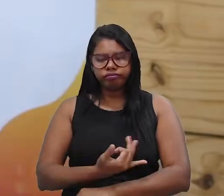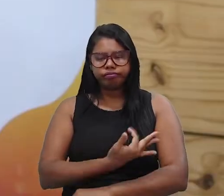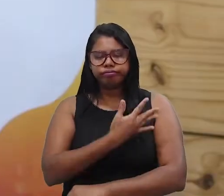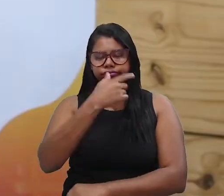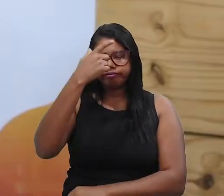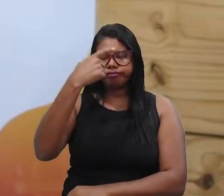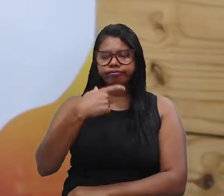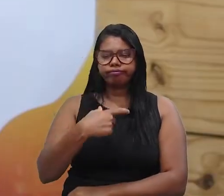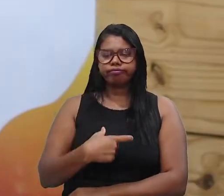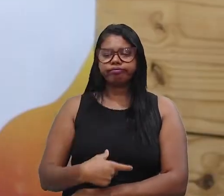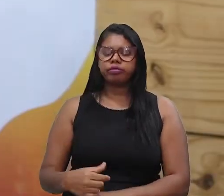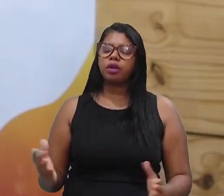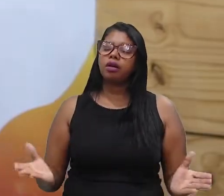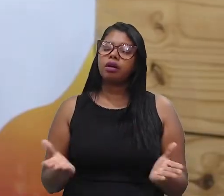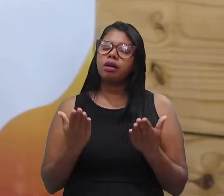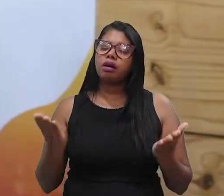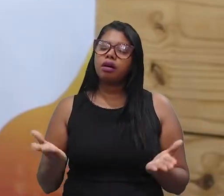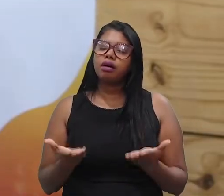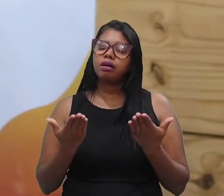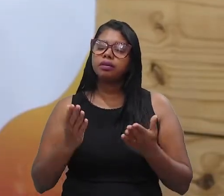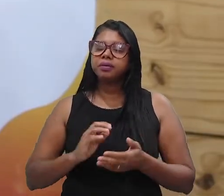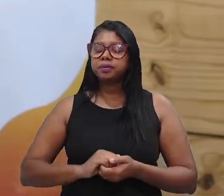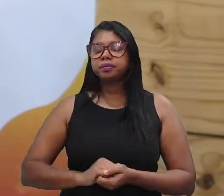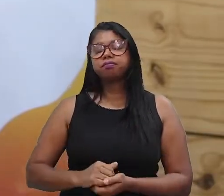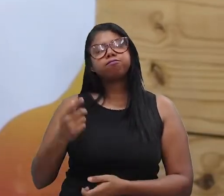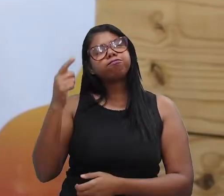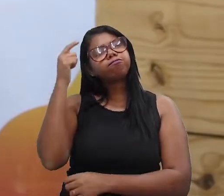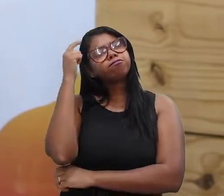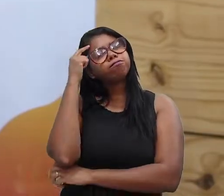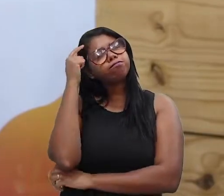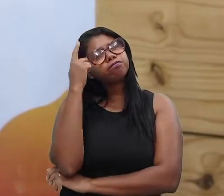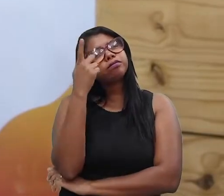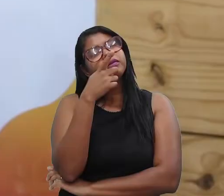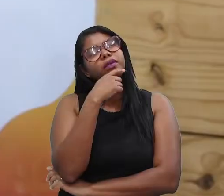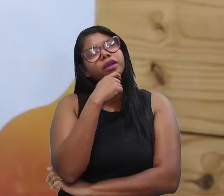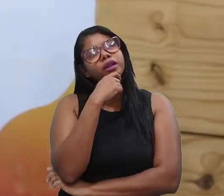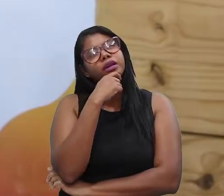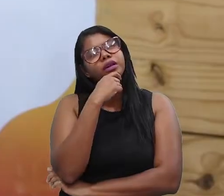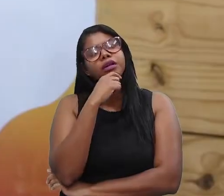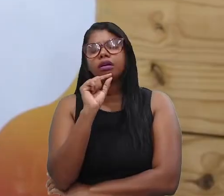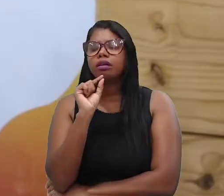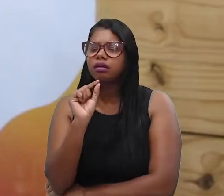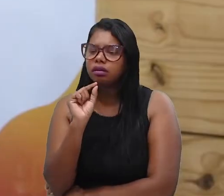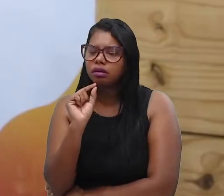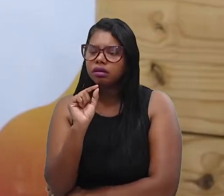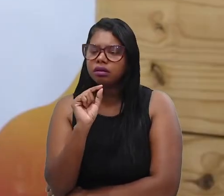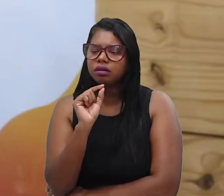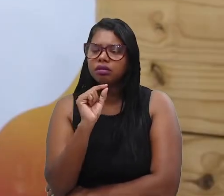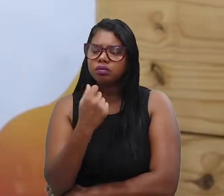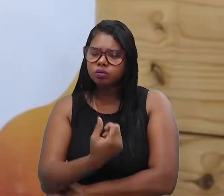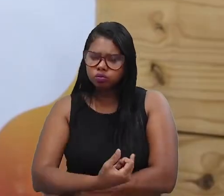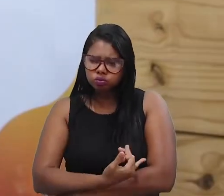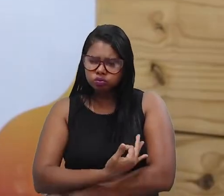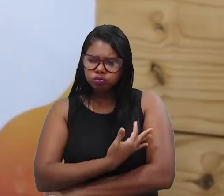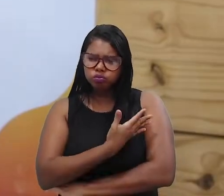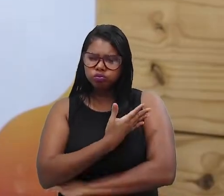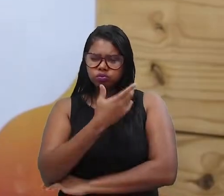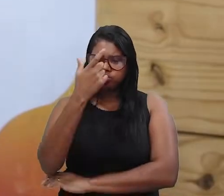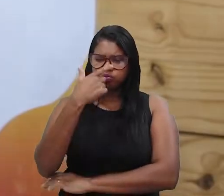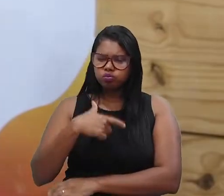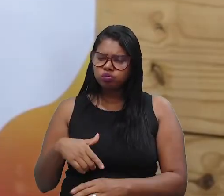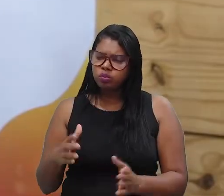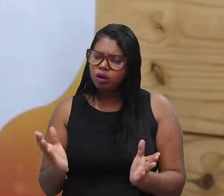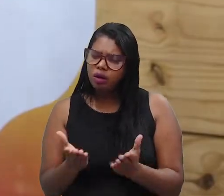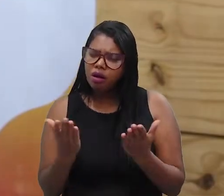emocional e da motivação. Quando a gente pensa em composto emocional e motivação, a gente vai avaliar